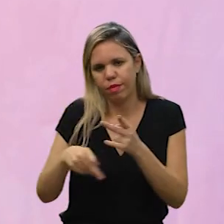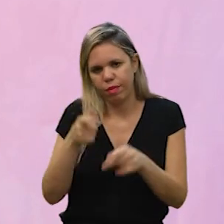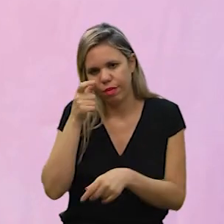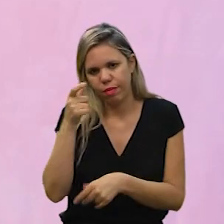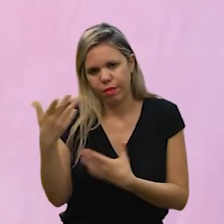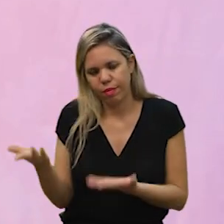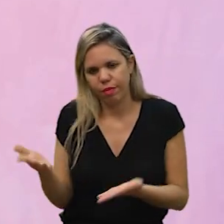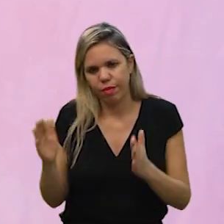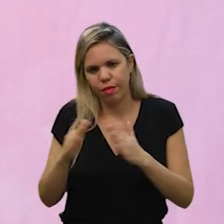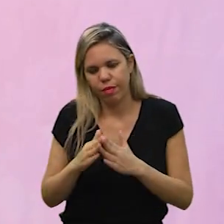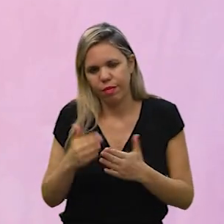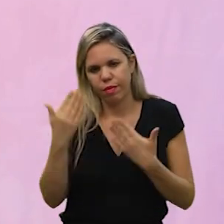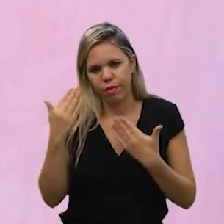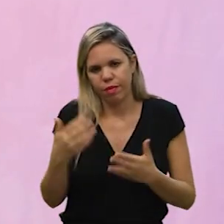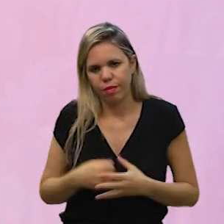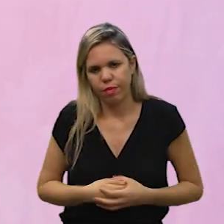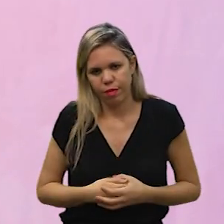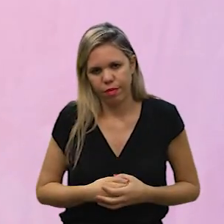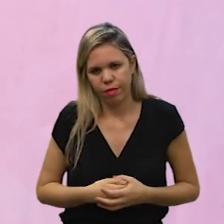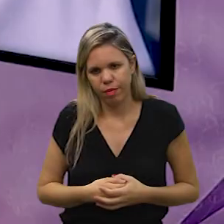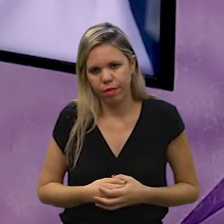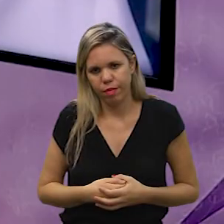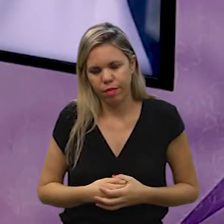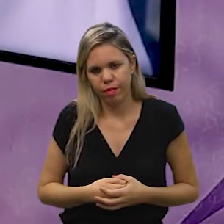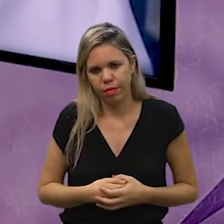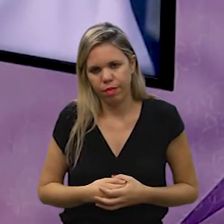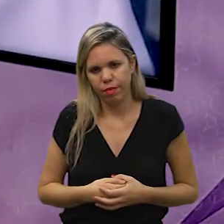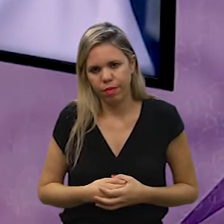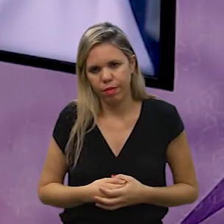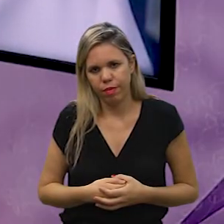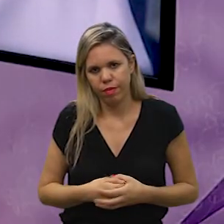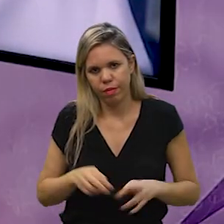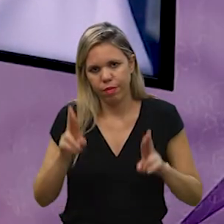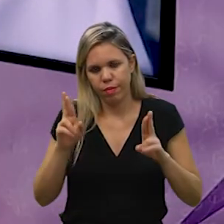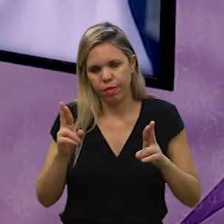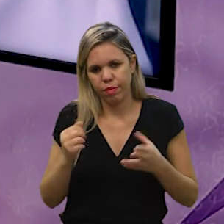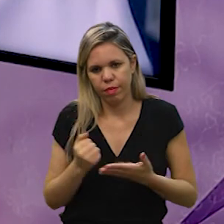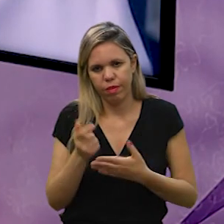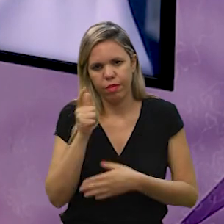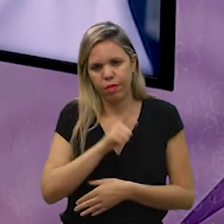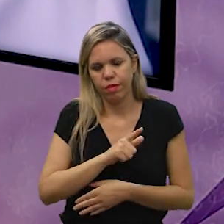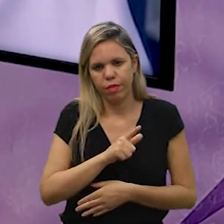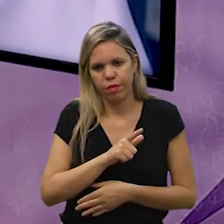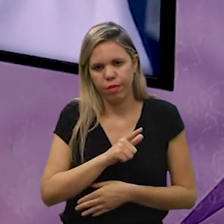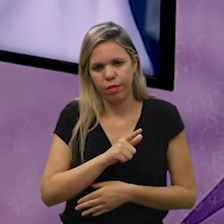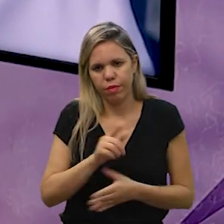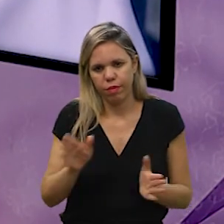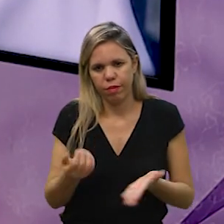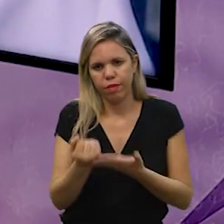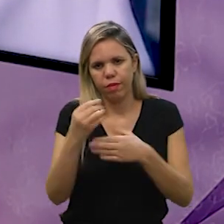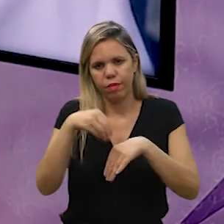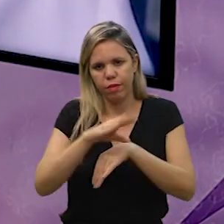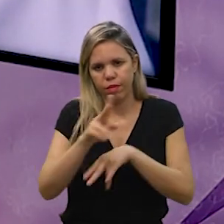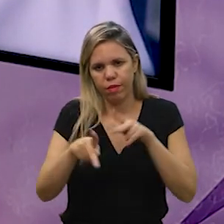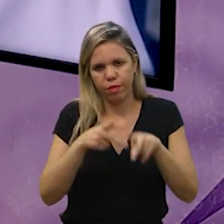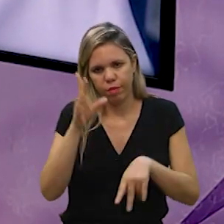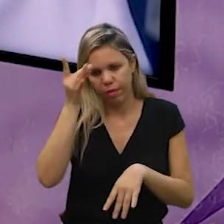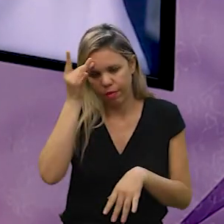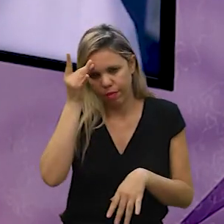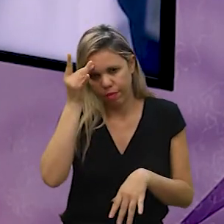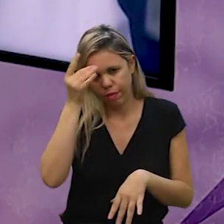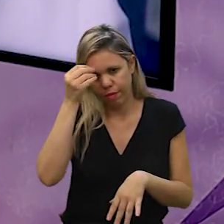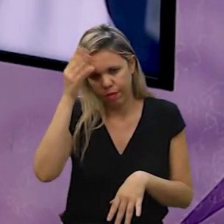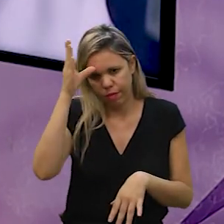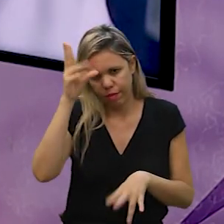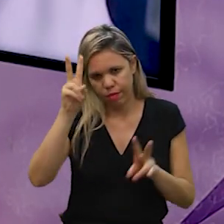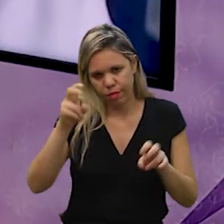para quem está assistindo a gente em casa. Muito obrigada. Eu que agradeço e espero que a gente consiga ter contribuído para as pessoas entenderem